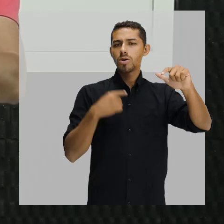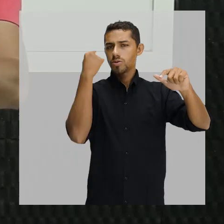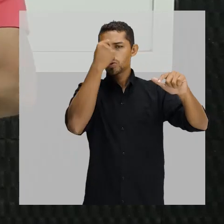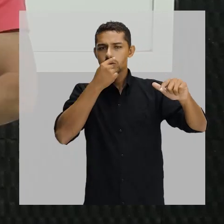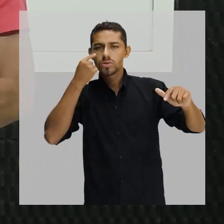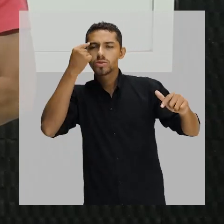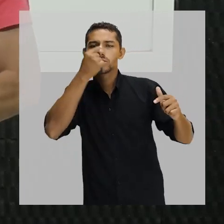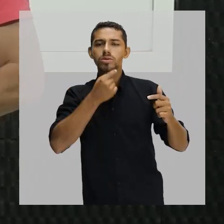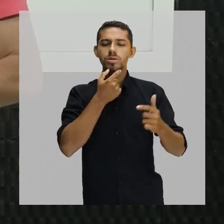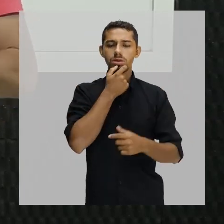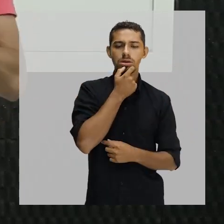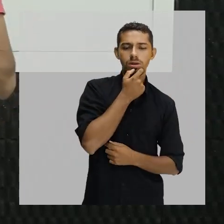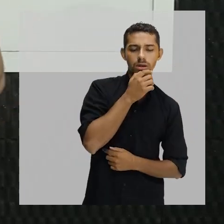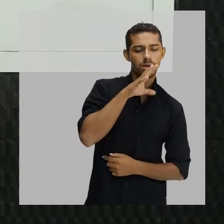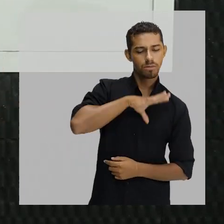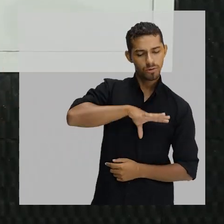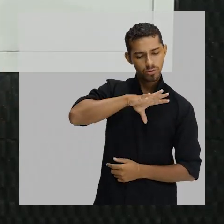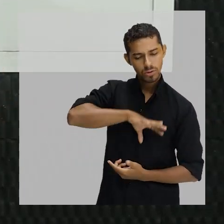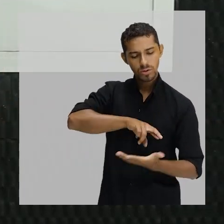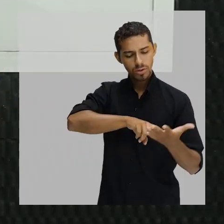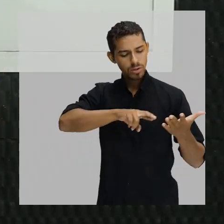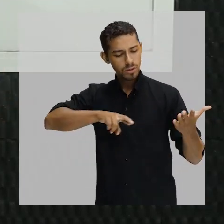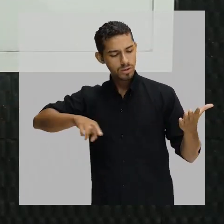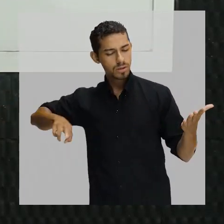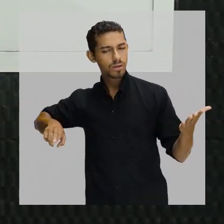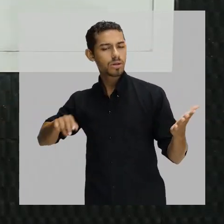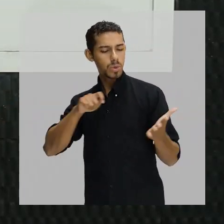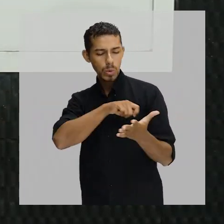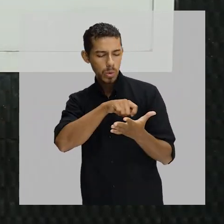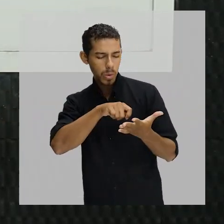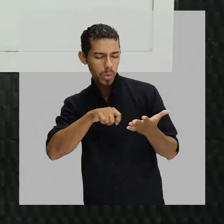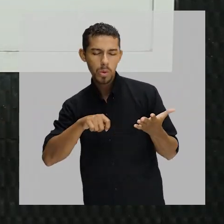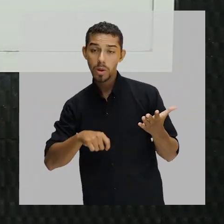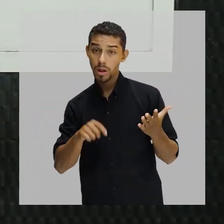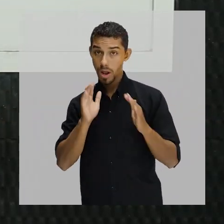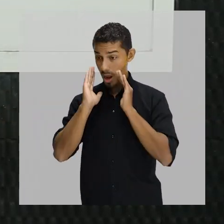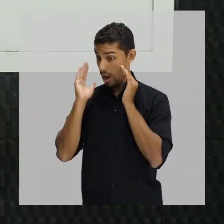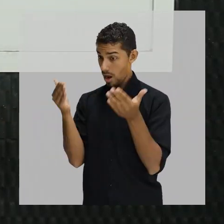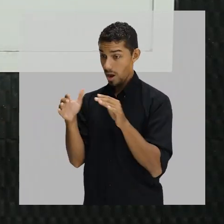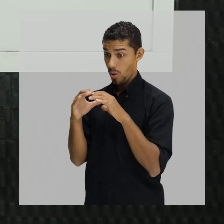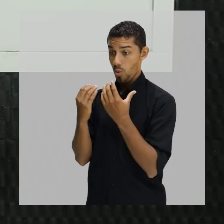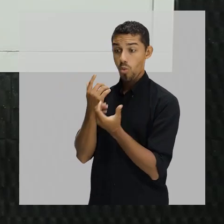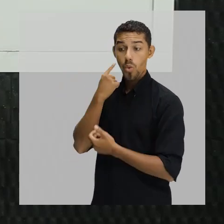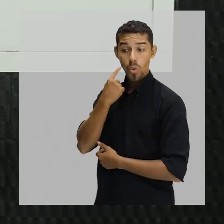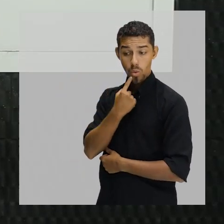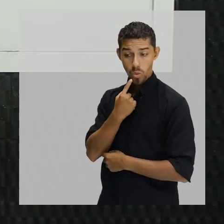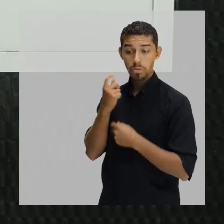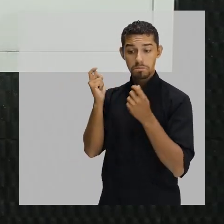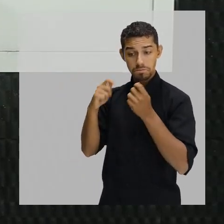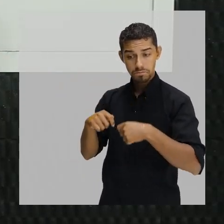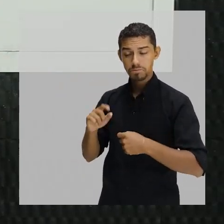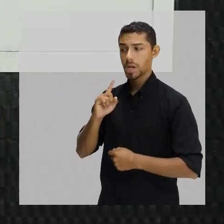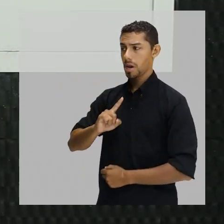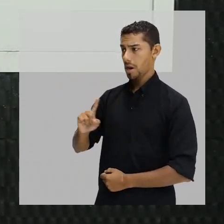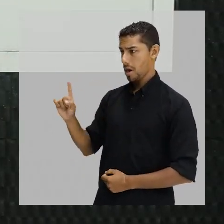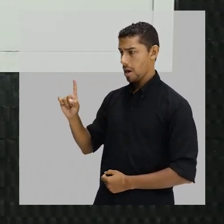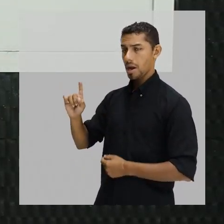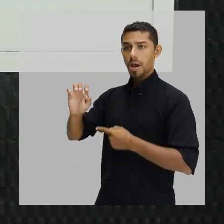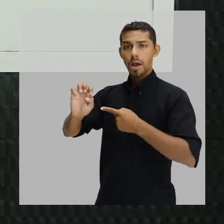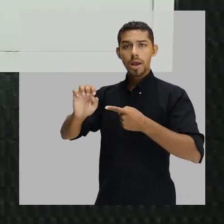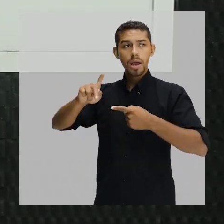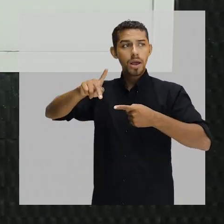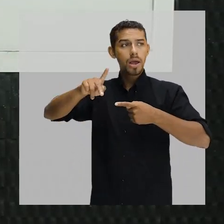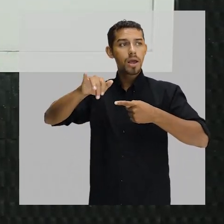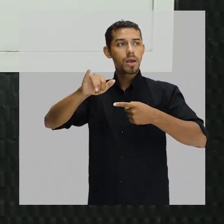redação, língua portuguesa, com a escrita, né? Fica mais bonito. Epistemologia é um termo que se refere ao